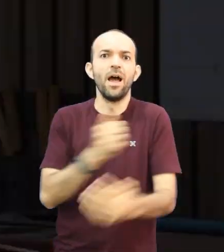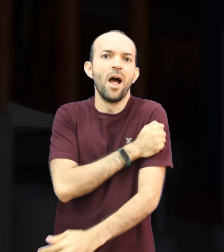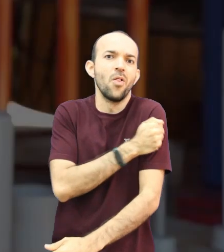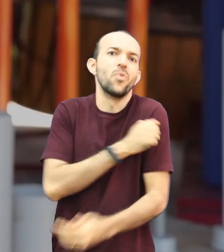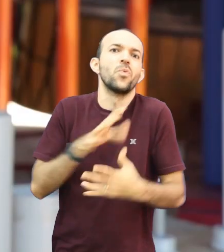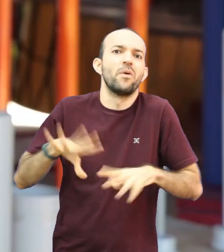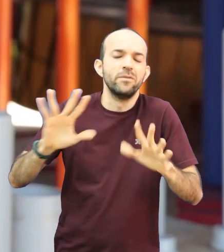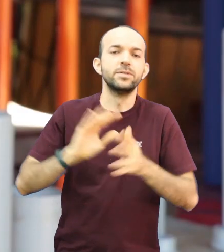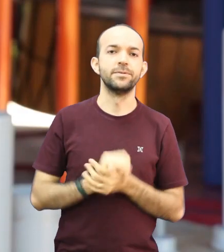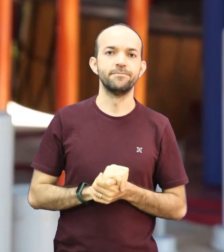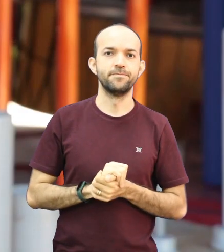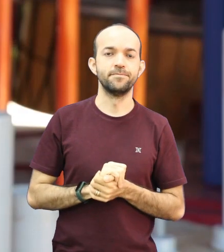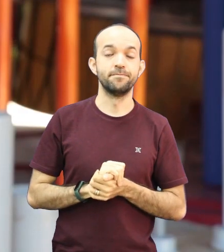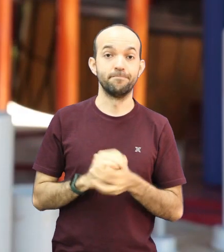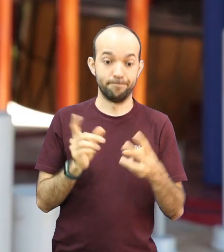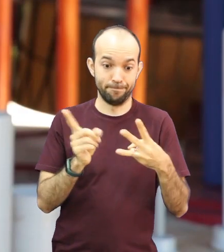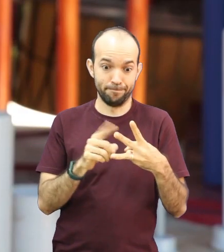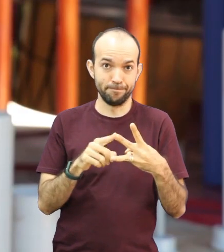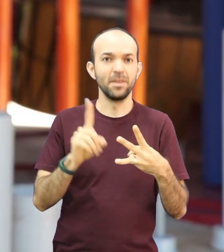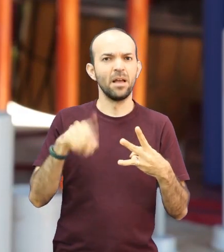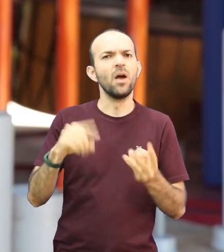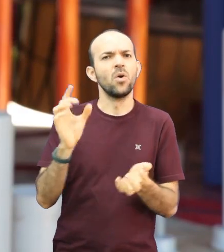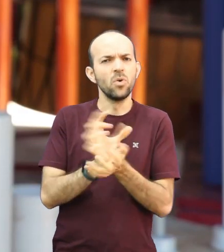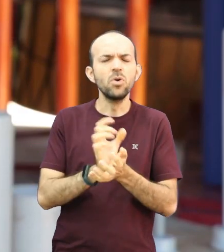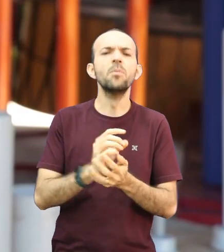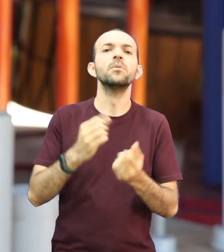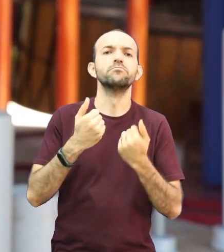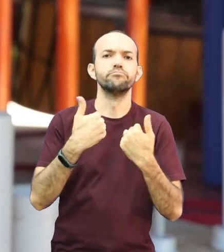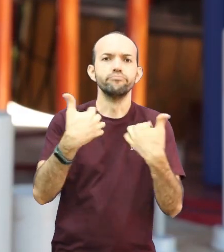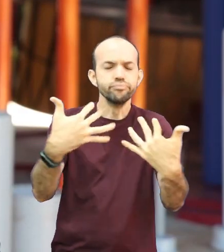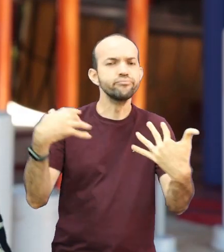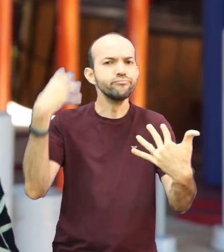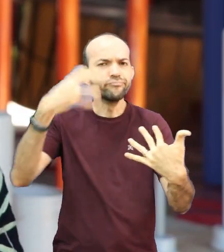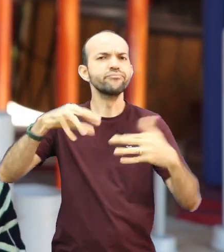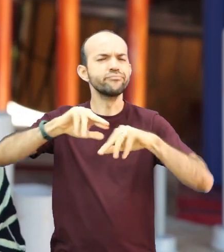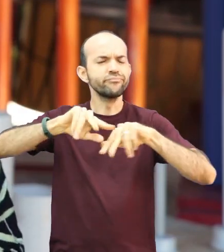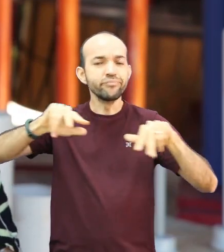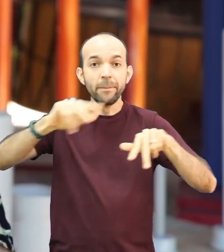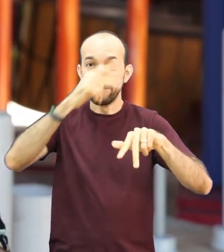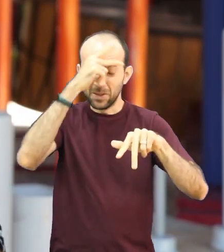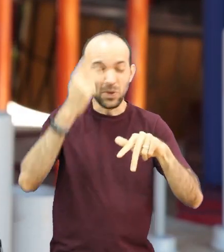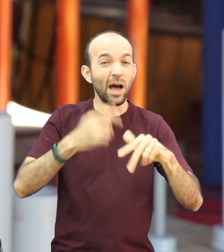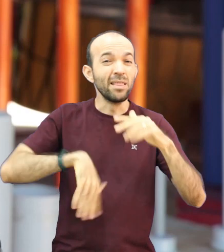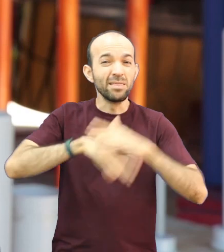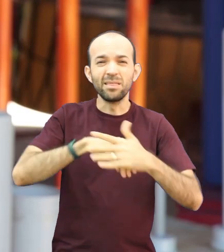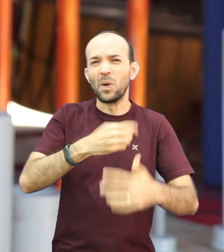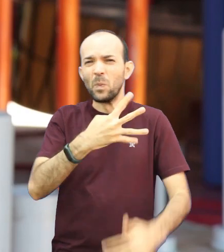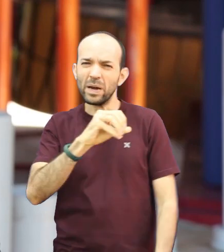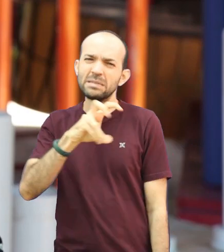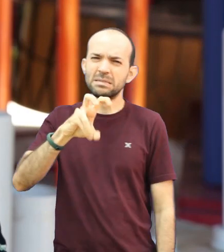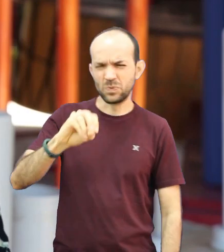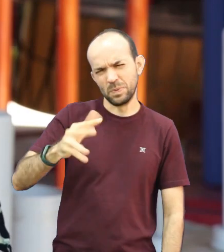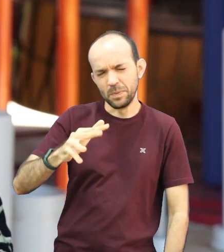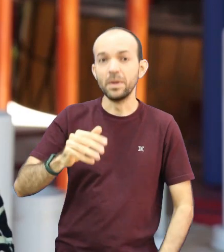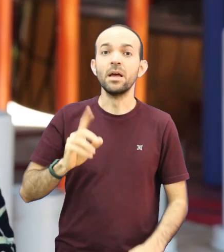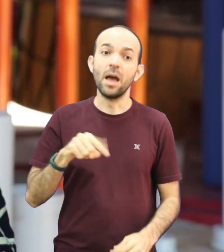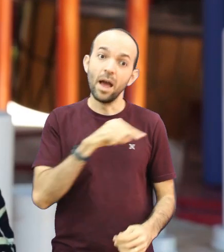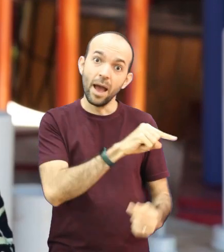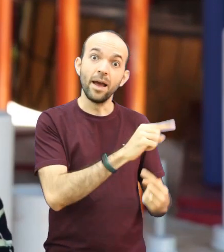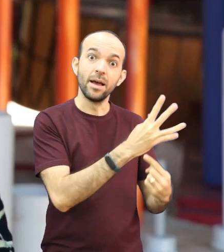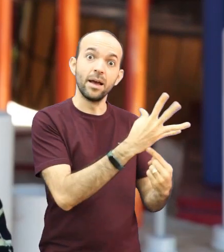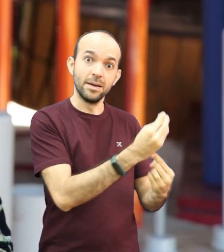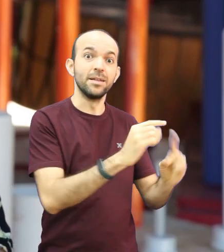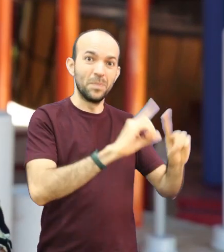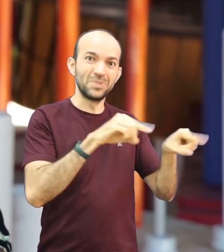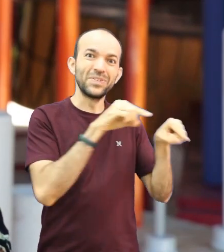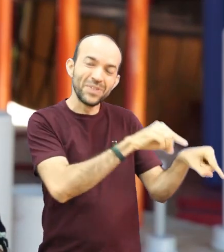na meta dois então nós vamos formar uma orquestra de câmara essa Orquestra de câmara será então Tapera das Artes camarates de